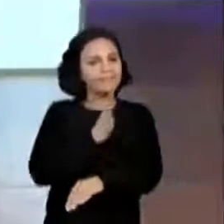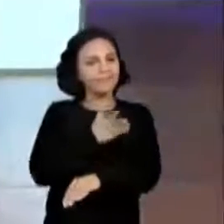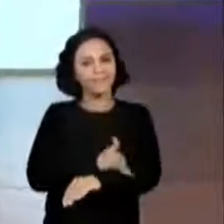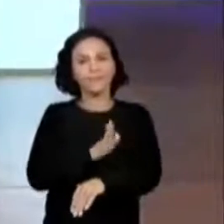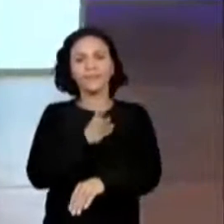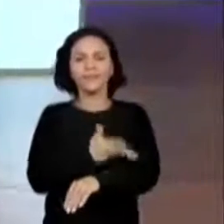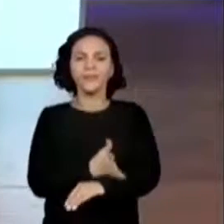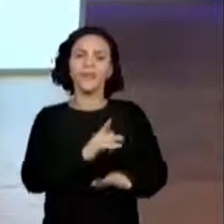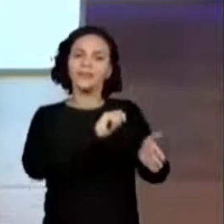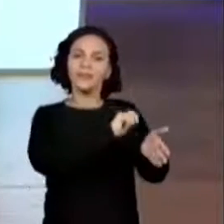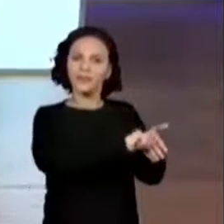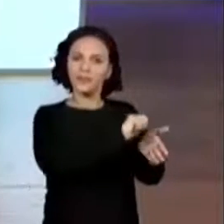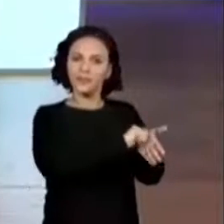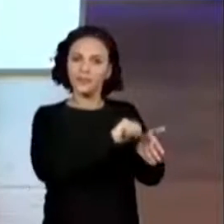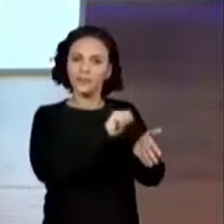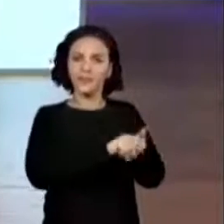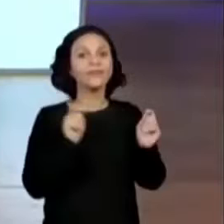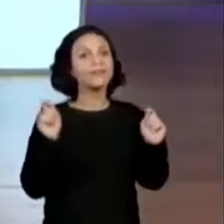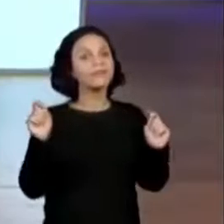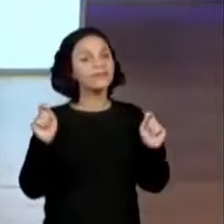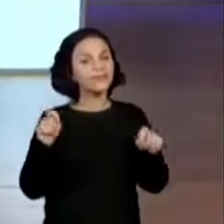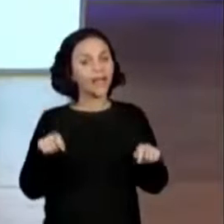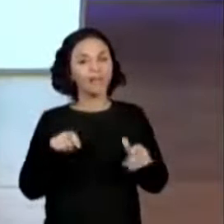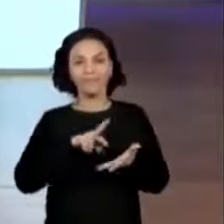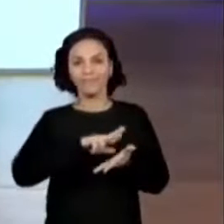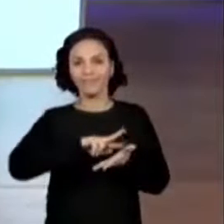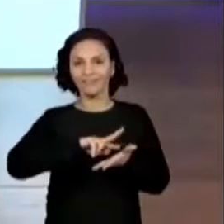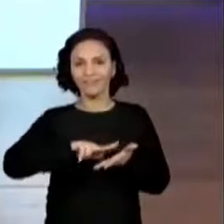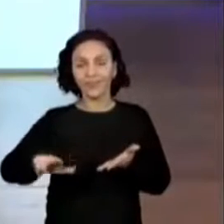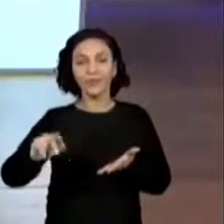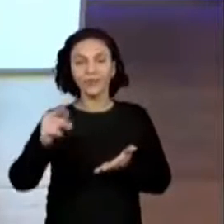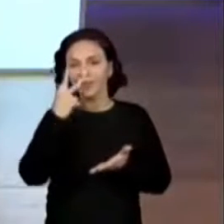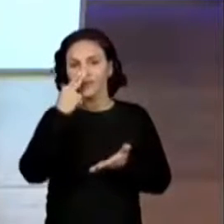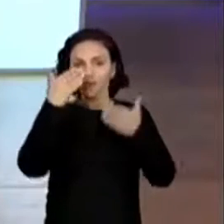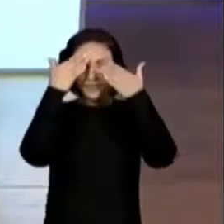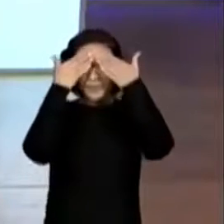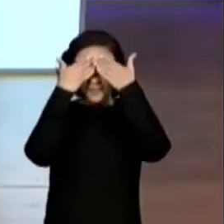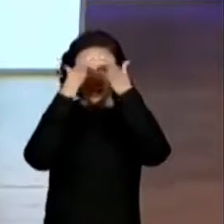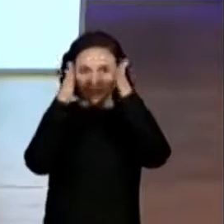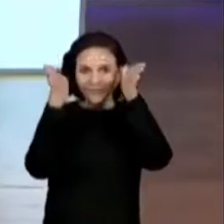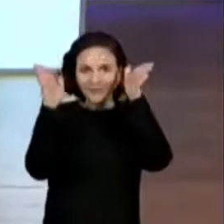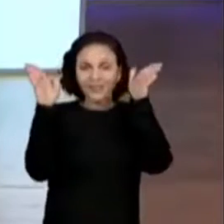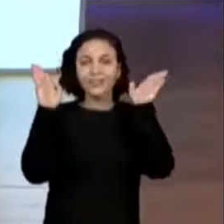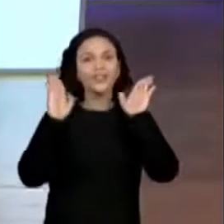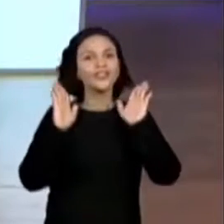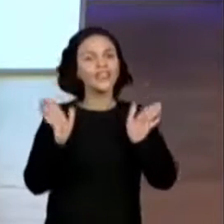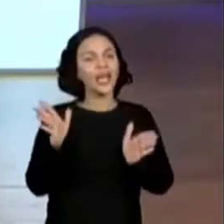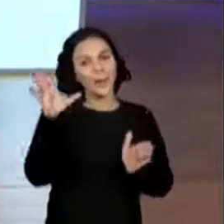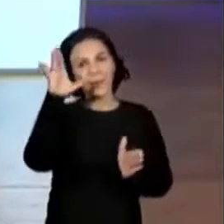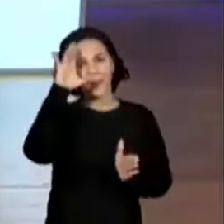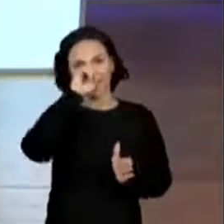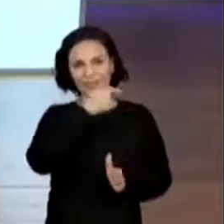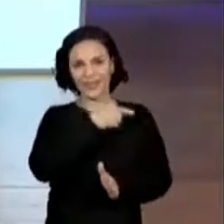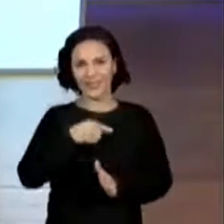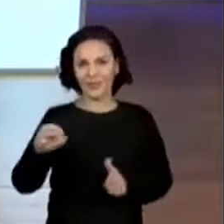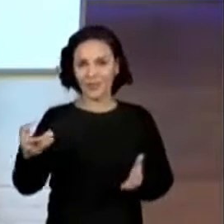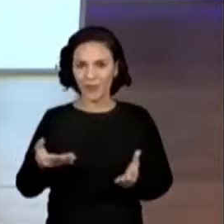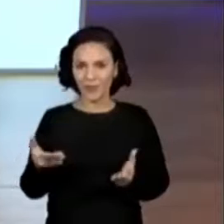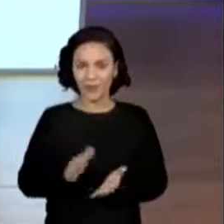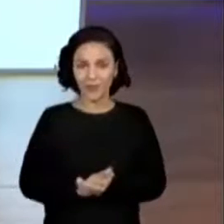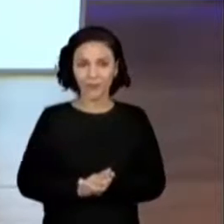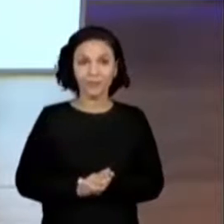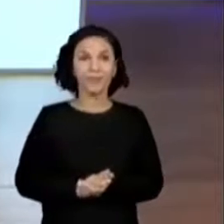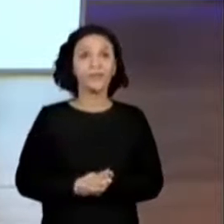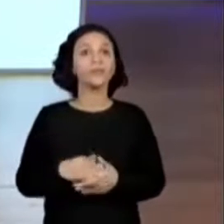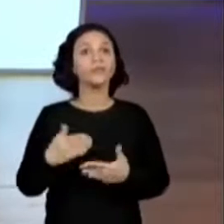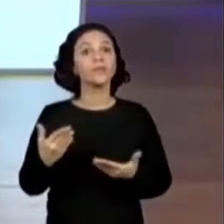de muitas formas aí essa atividade, para ir até ampliando o que a gente trabalhou essa semana, né? Se nessa tem